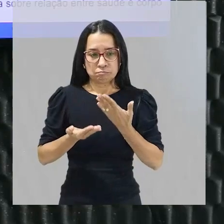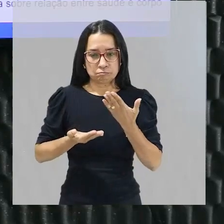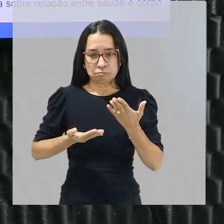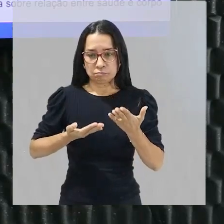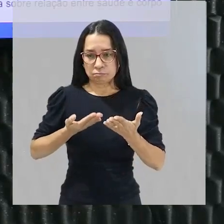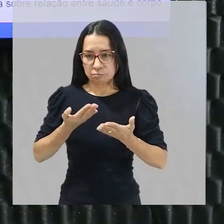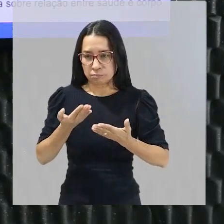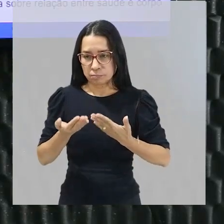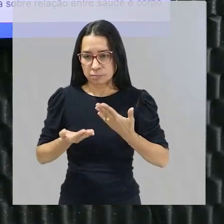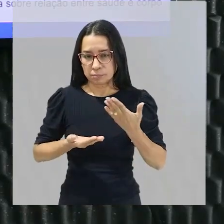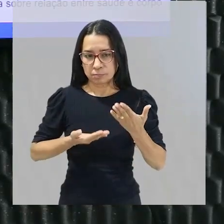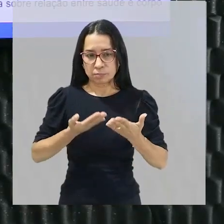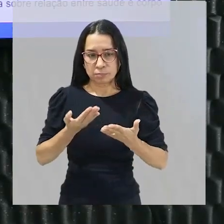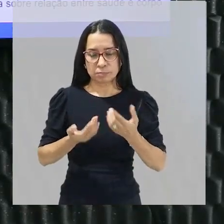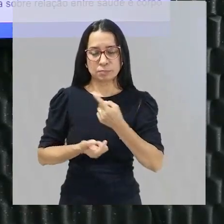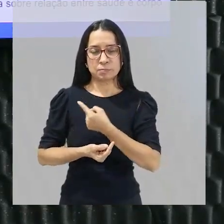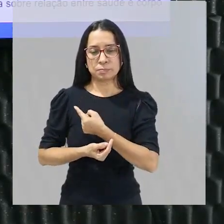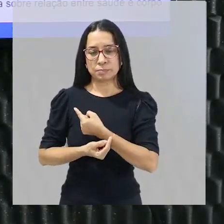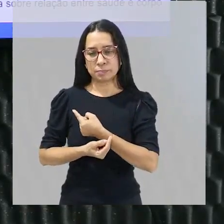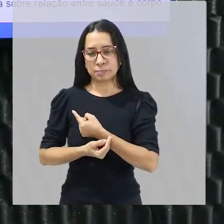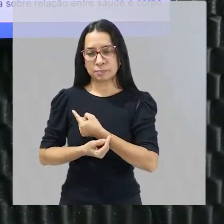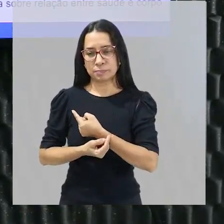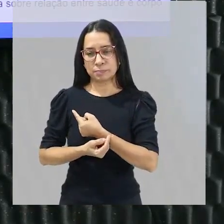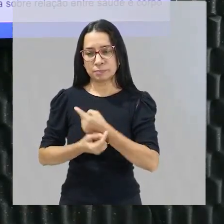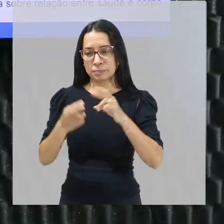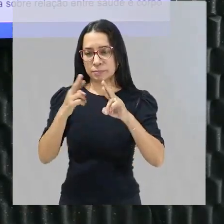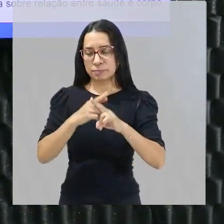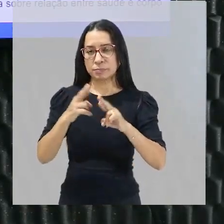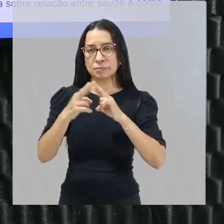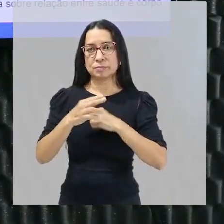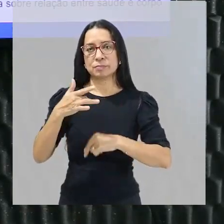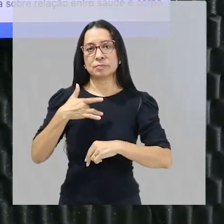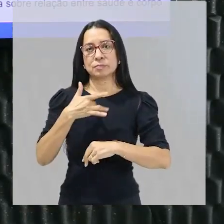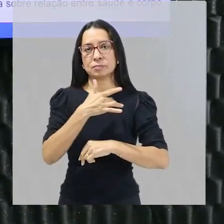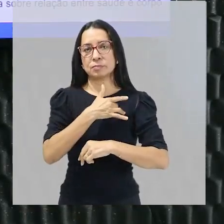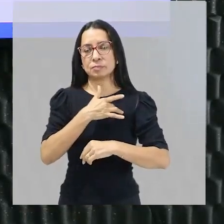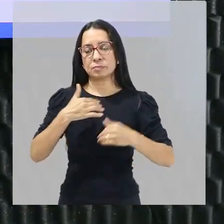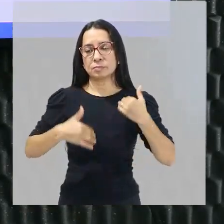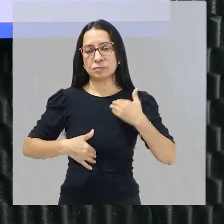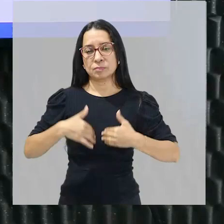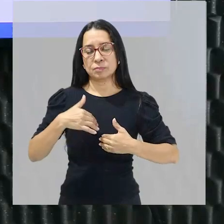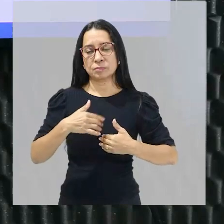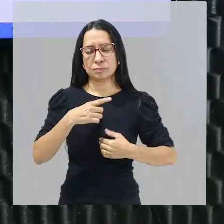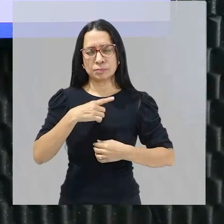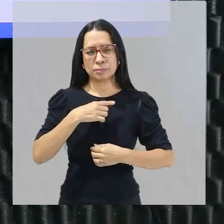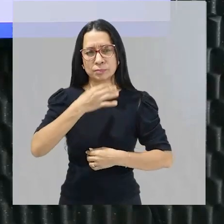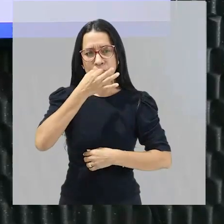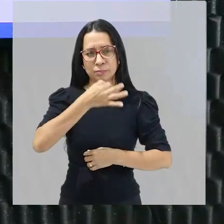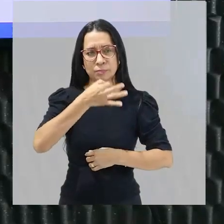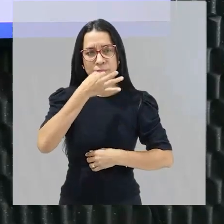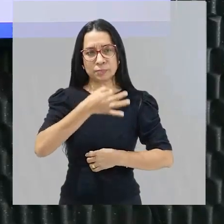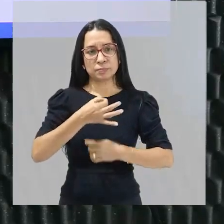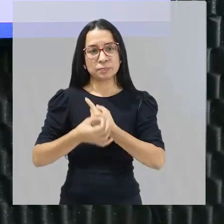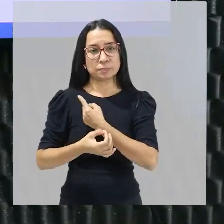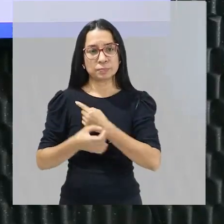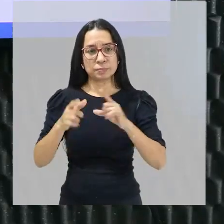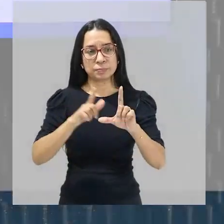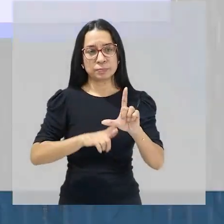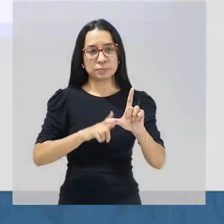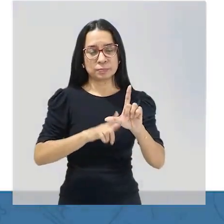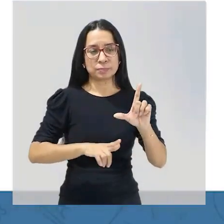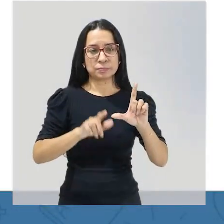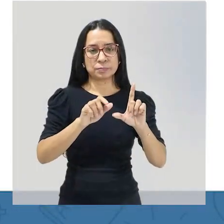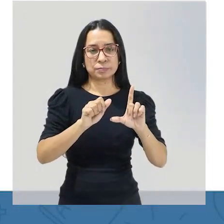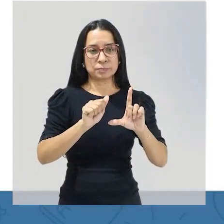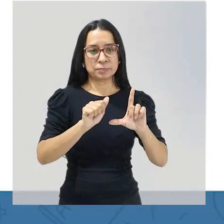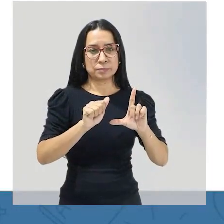mídia, pela mídia, sobre a relação entre saúde e corpo, recebe a seguinte crítica. Ela faz difusão